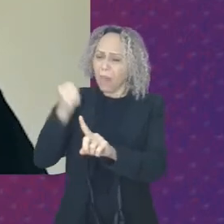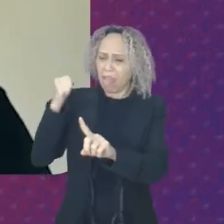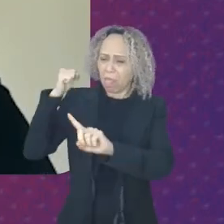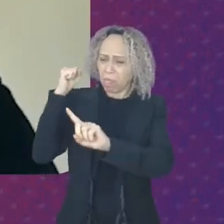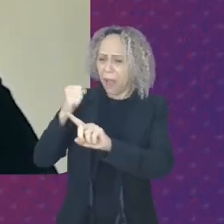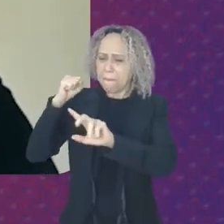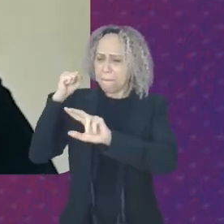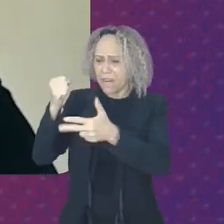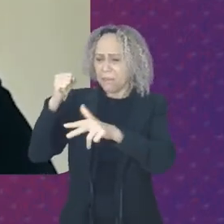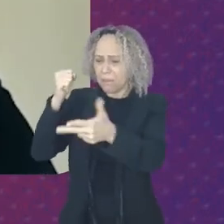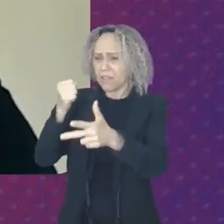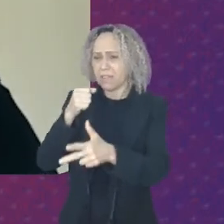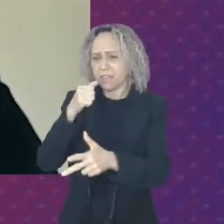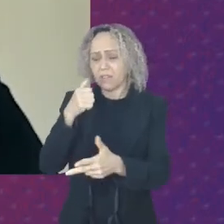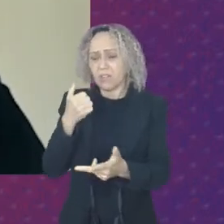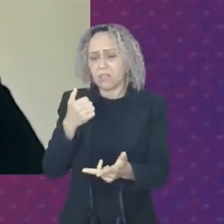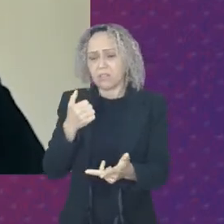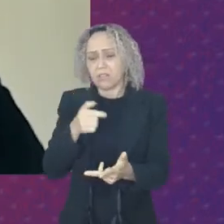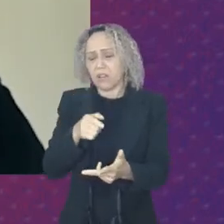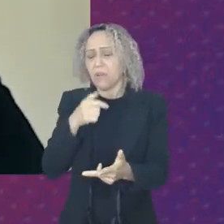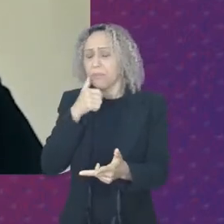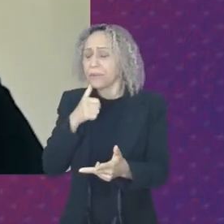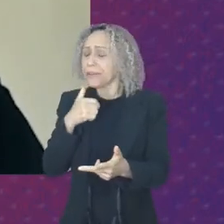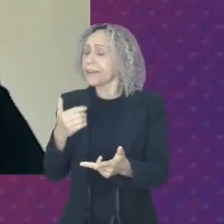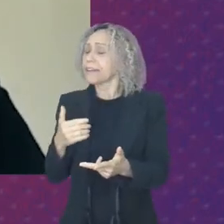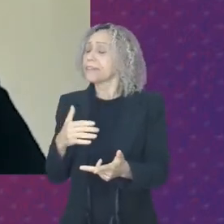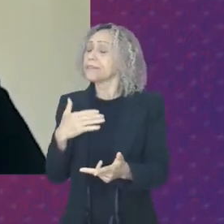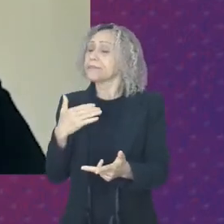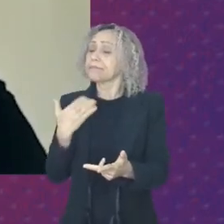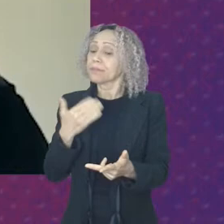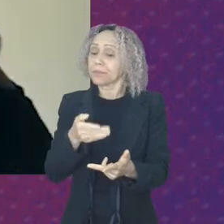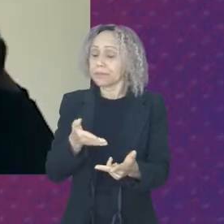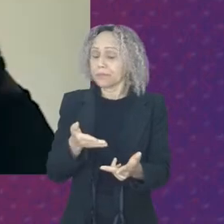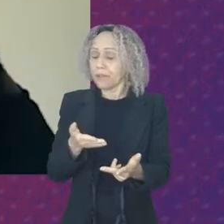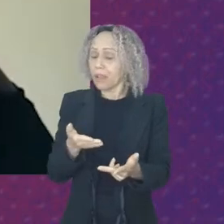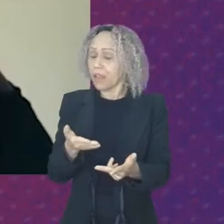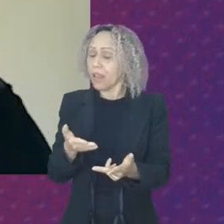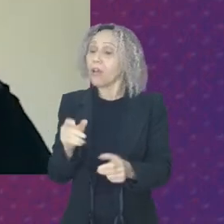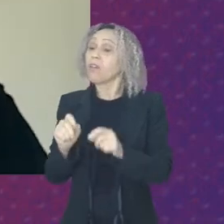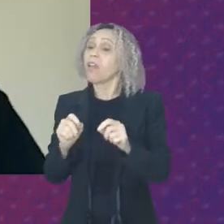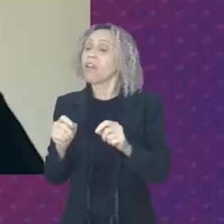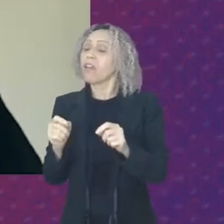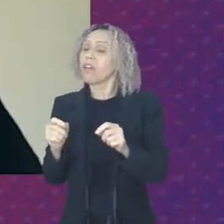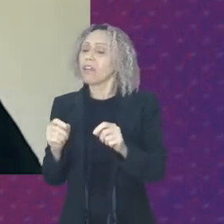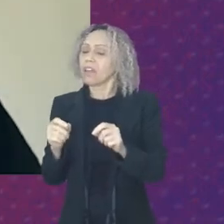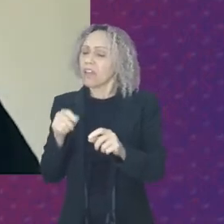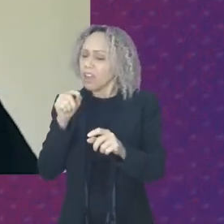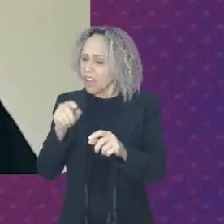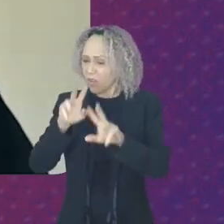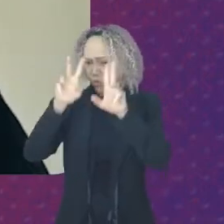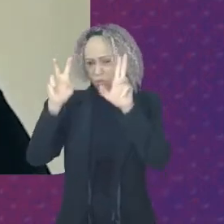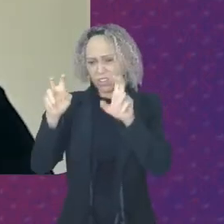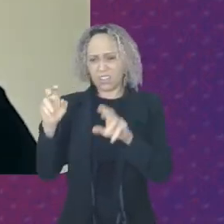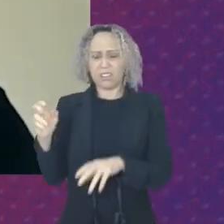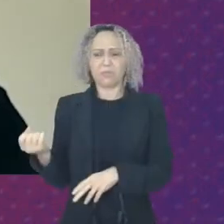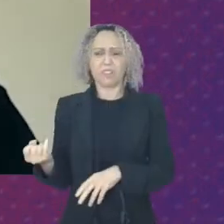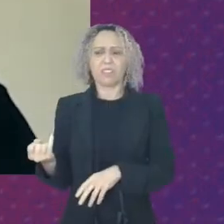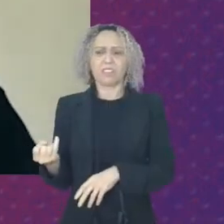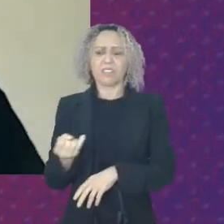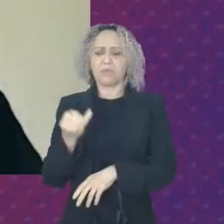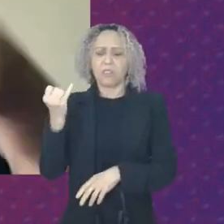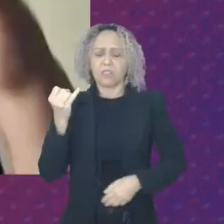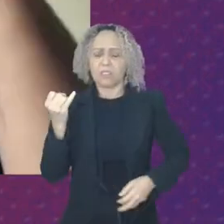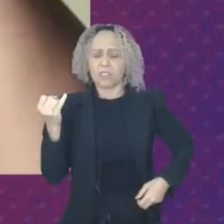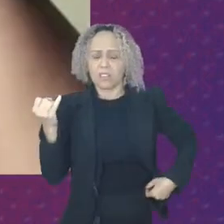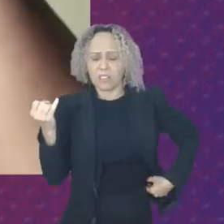aprovou dentro desse pacote, né, que tem dizer a segurança das mulheres, que vem dizer sobre a vida